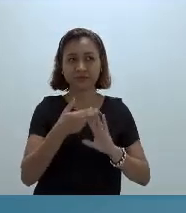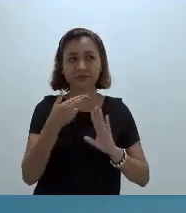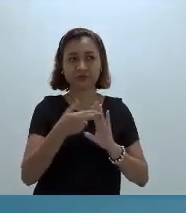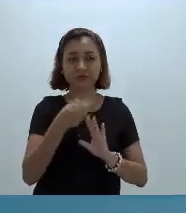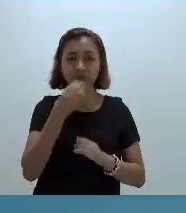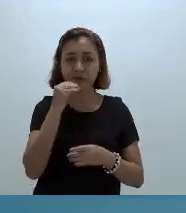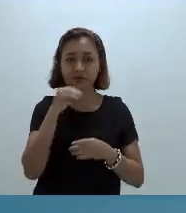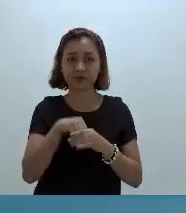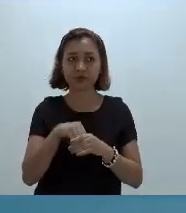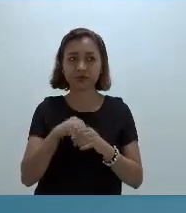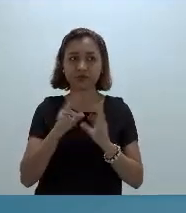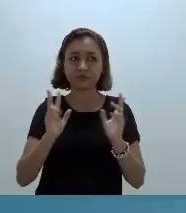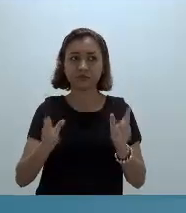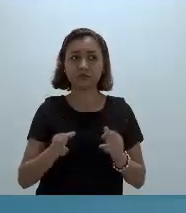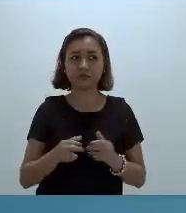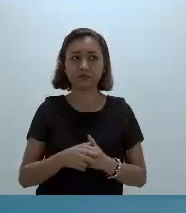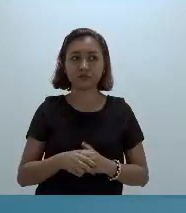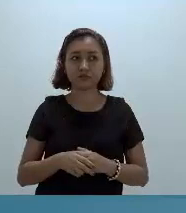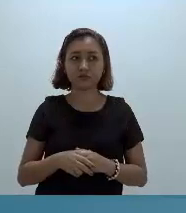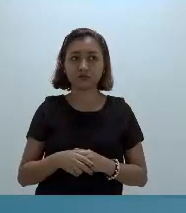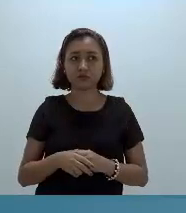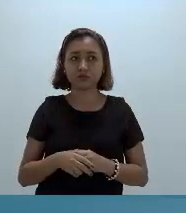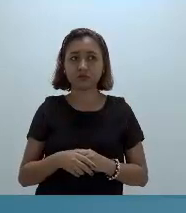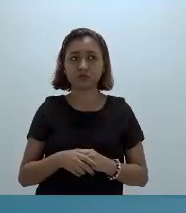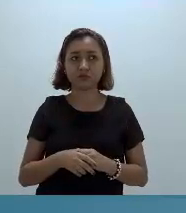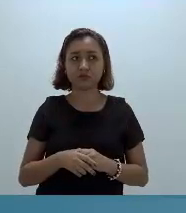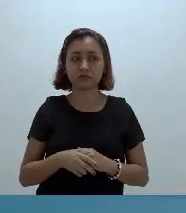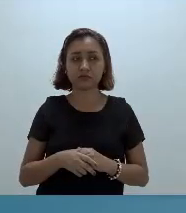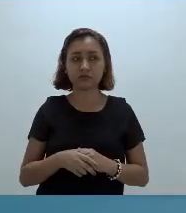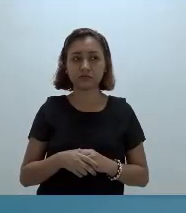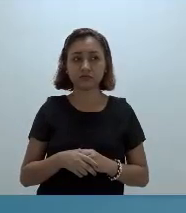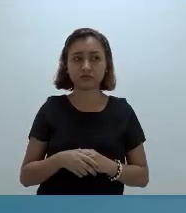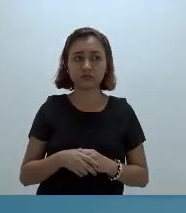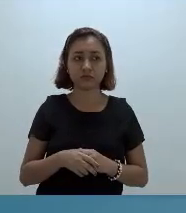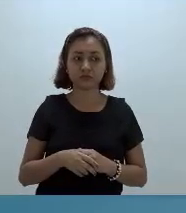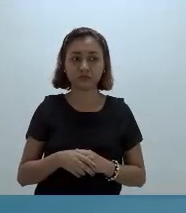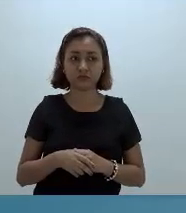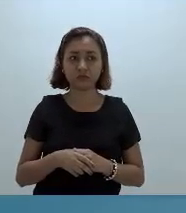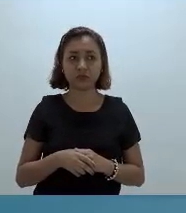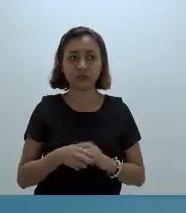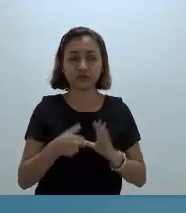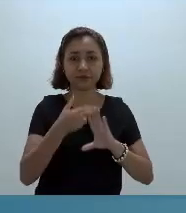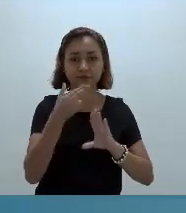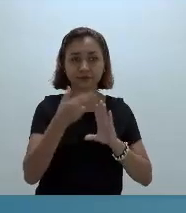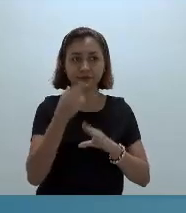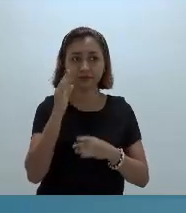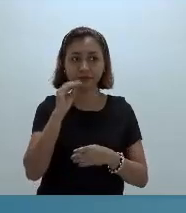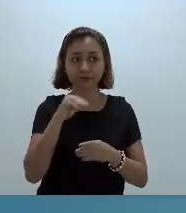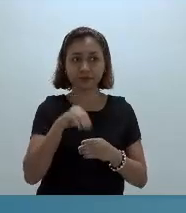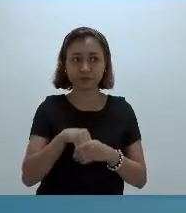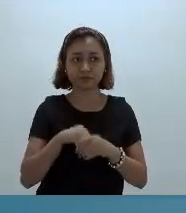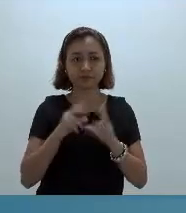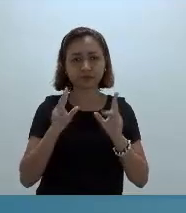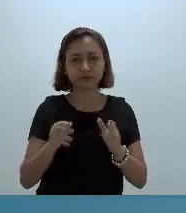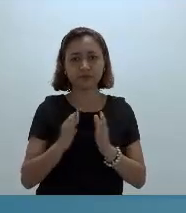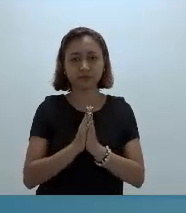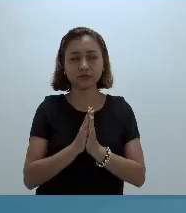Desembargadora Rosilete. Acompanha o relatório, excelência. Desembargadora Kessler. Com o relatório,